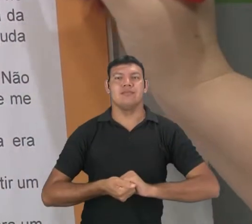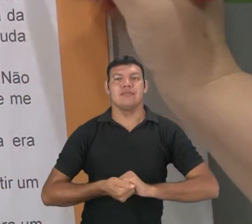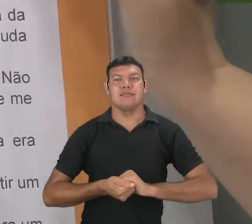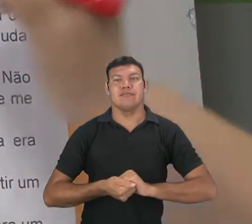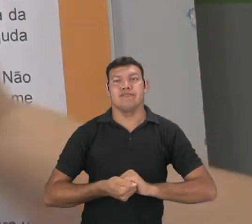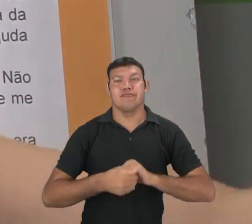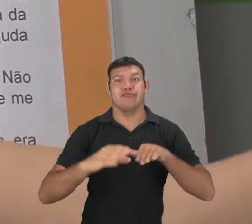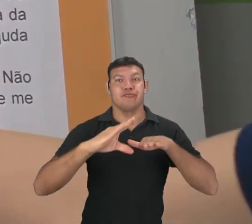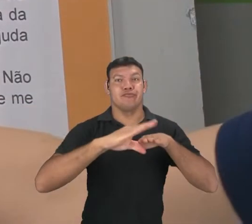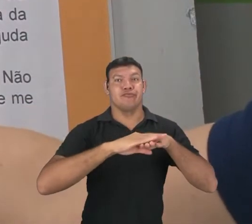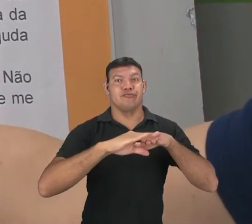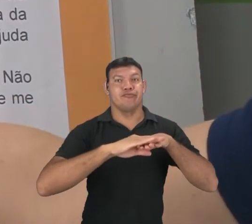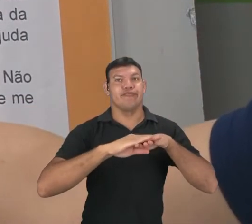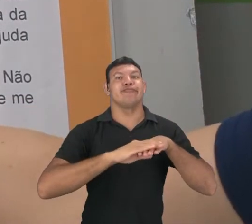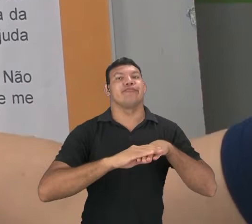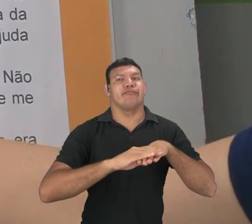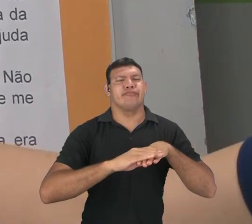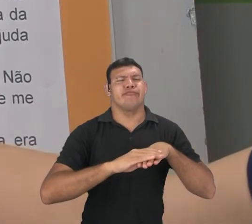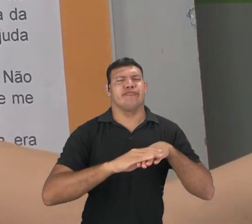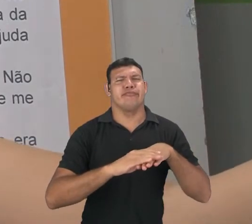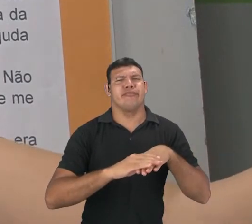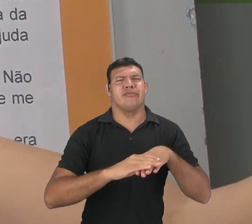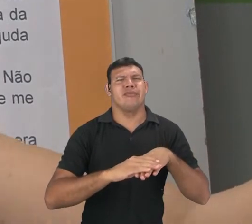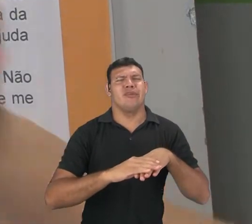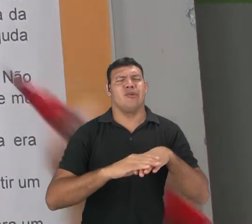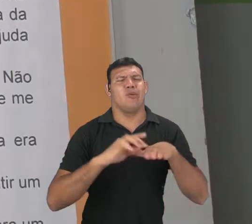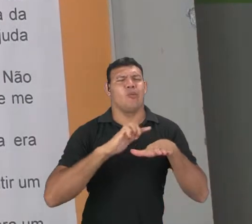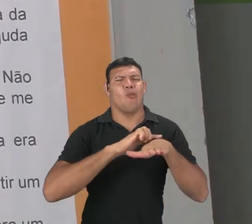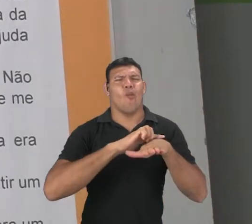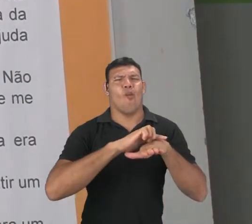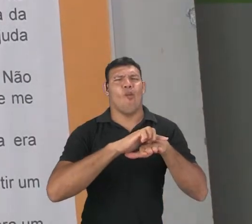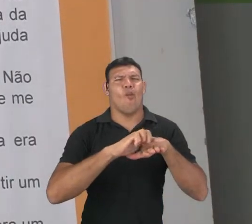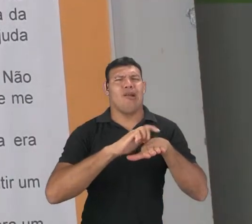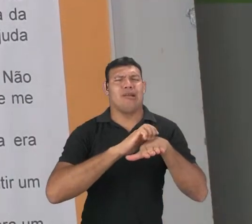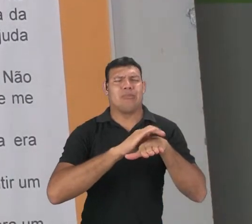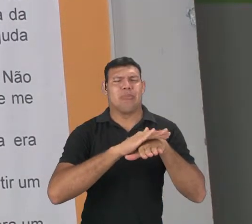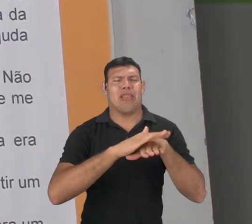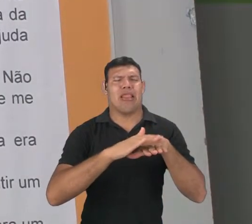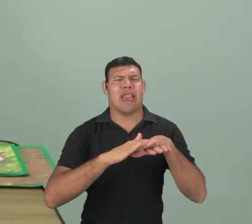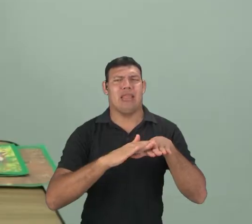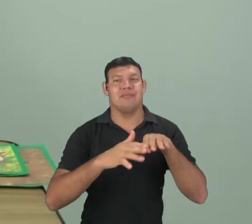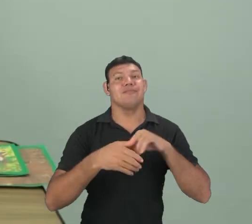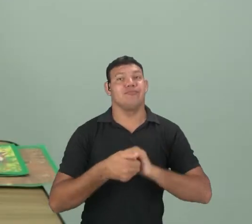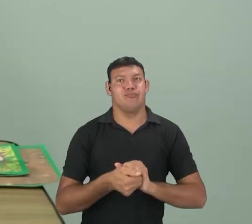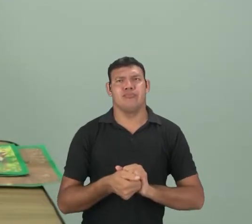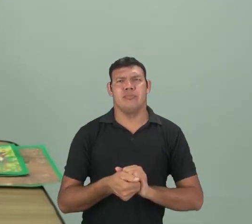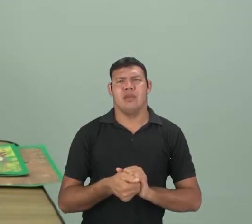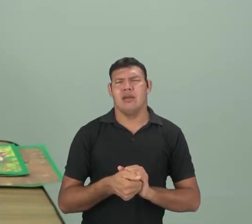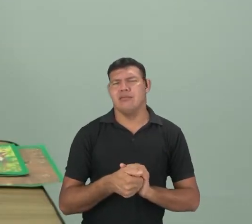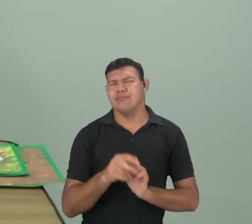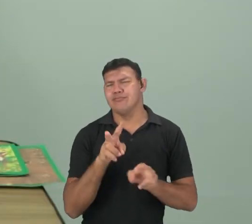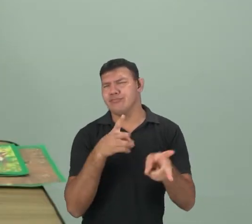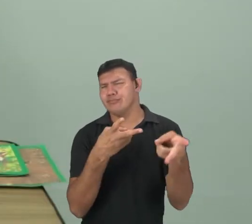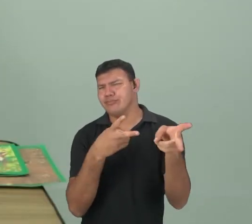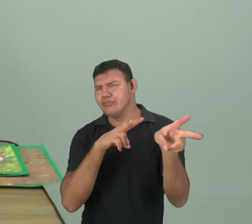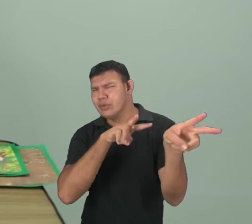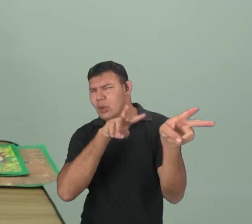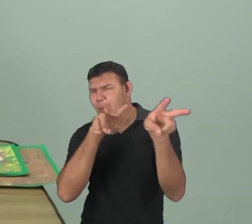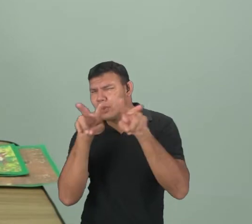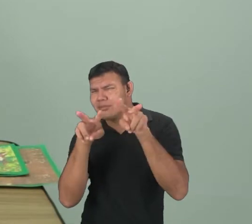os sapatos dela, ó, quase desmanchando, né? Era fácil olhar para uma